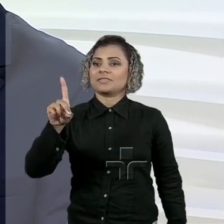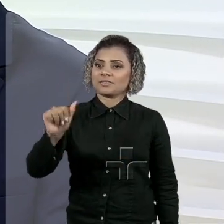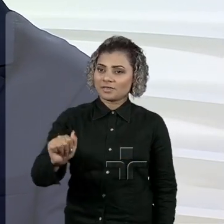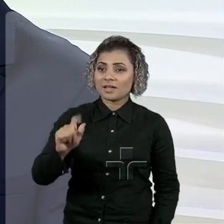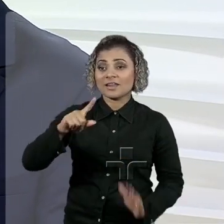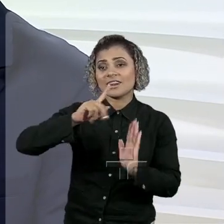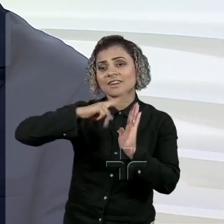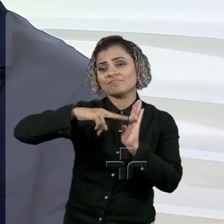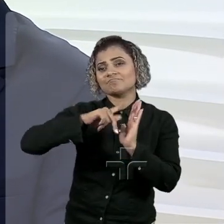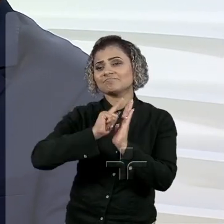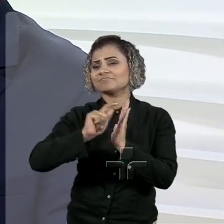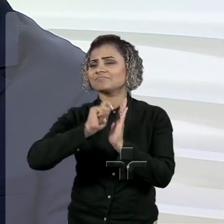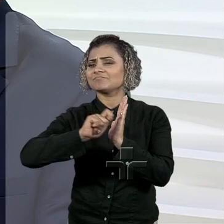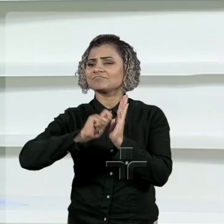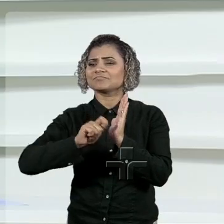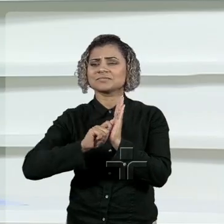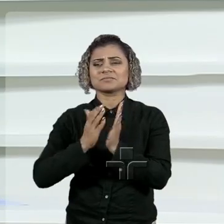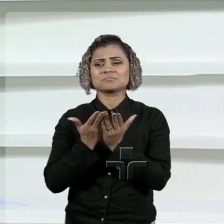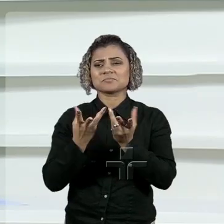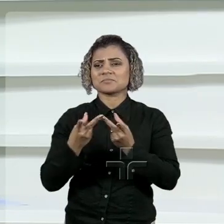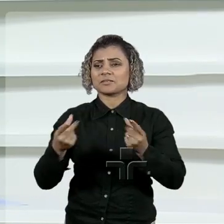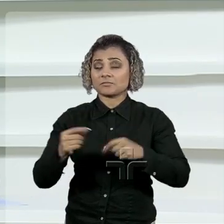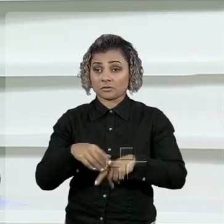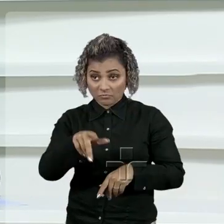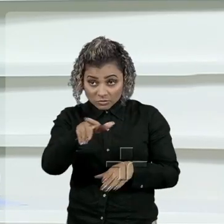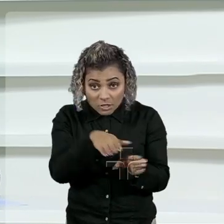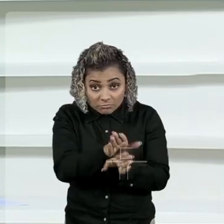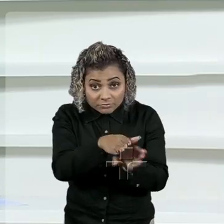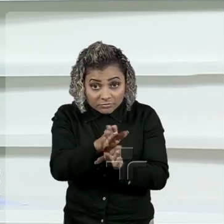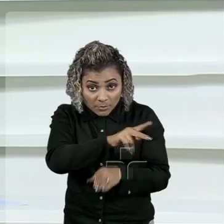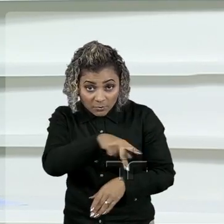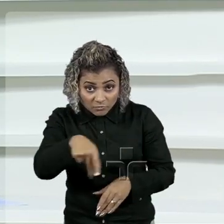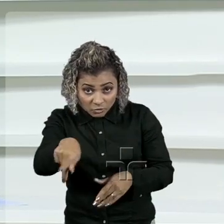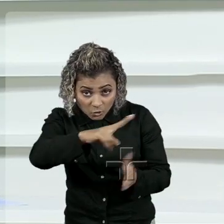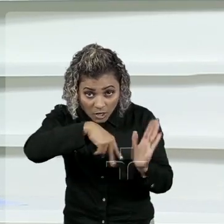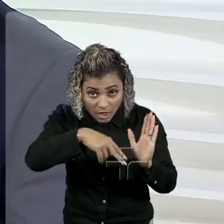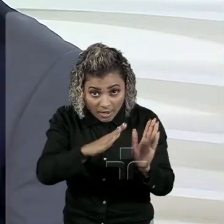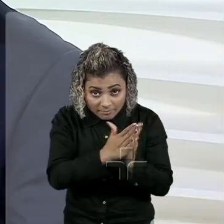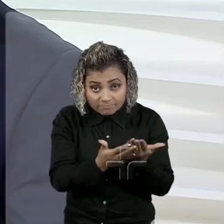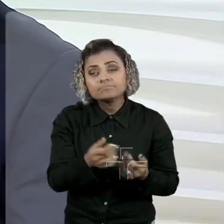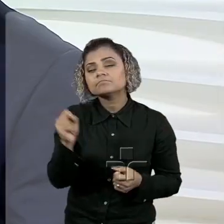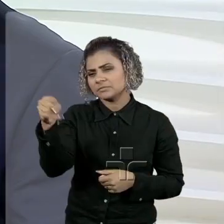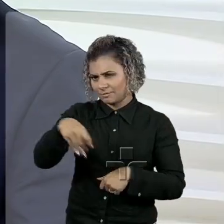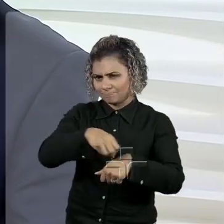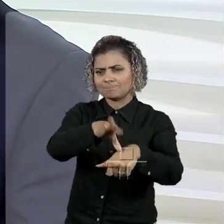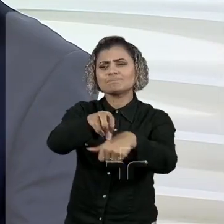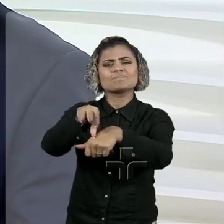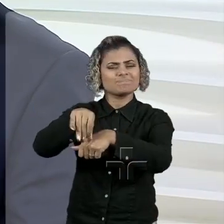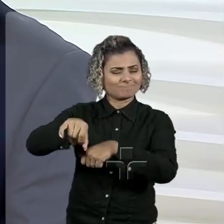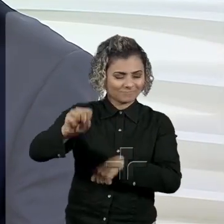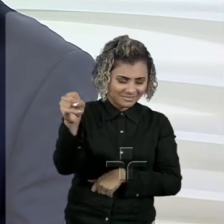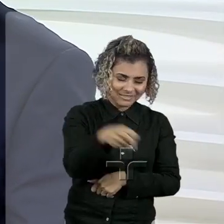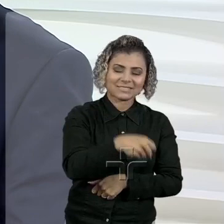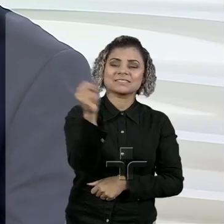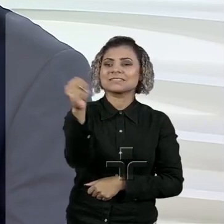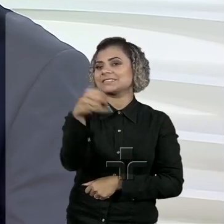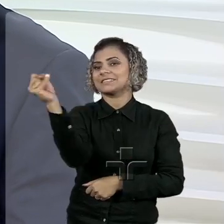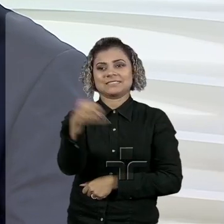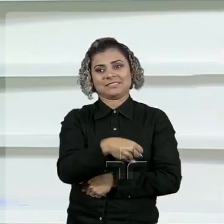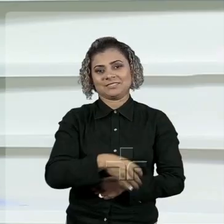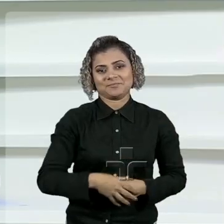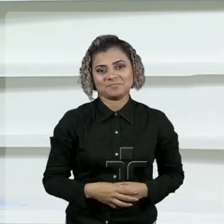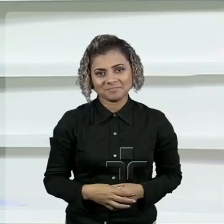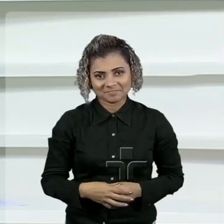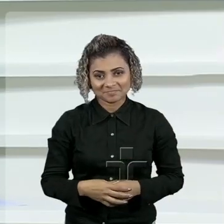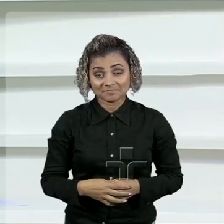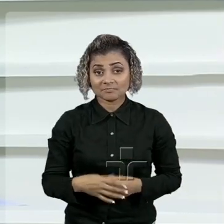de um livro muito bem escrito. Você recomendaria aos professores, por exemplo, a leitura desse livro? Recomendaria e recomendaria e recomendaria.